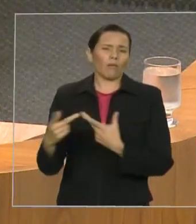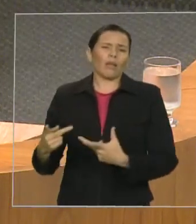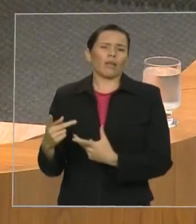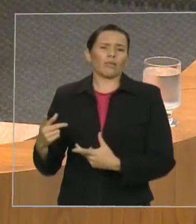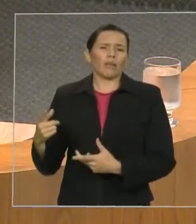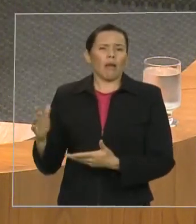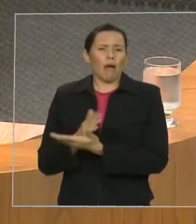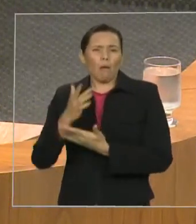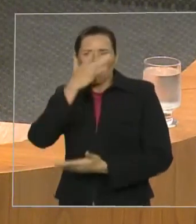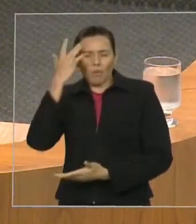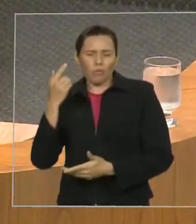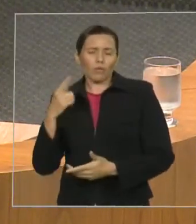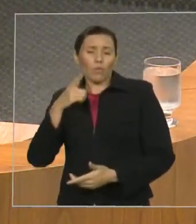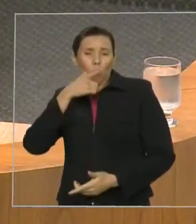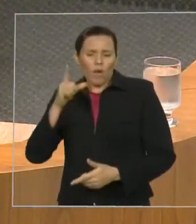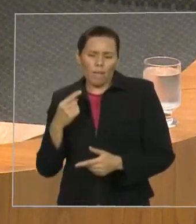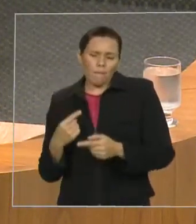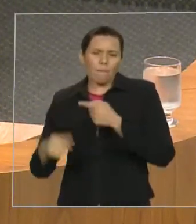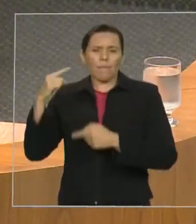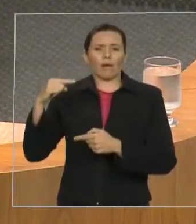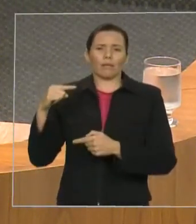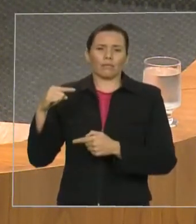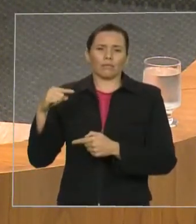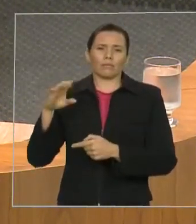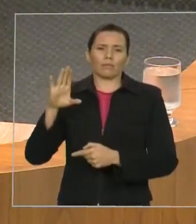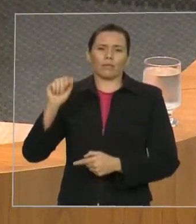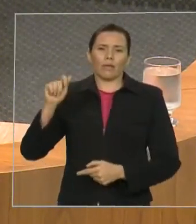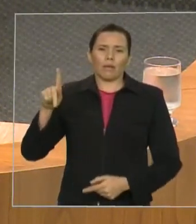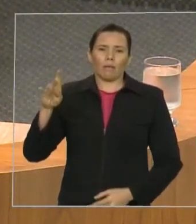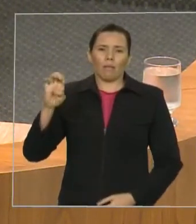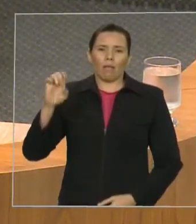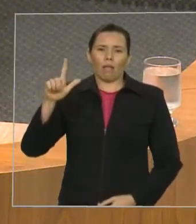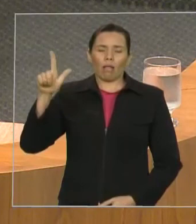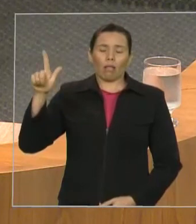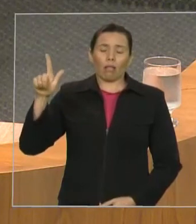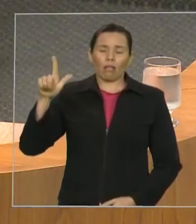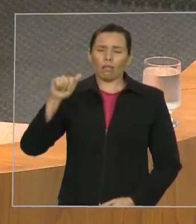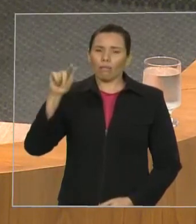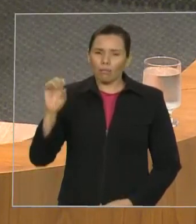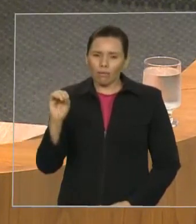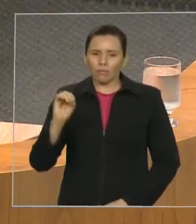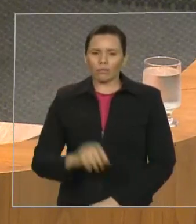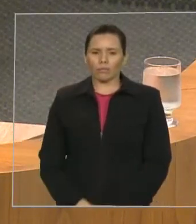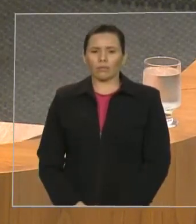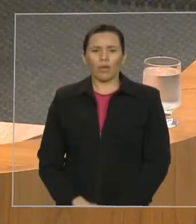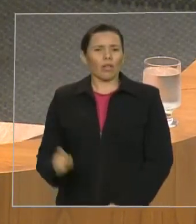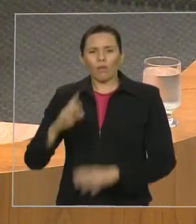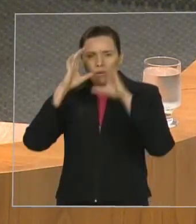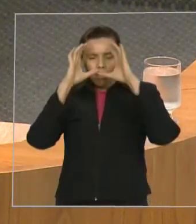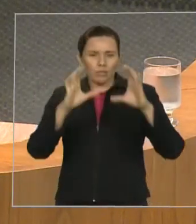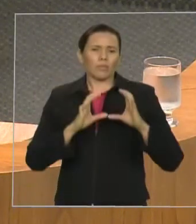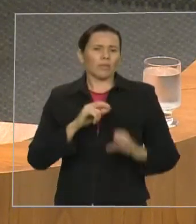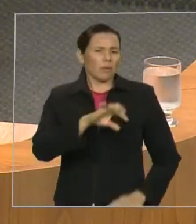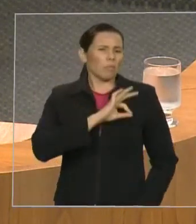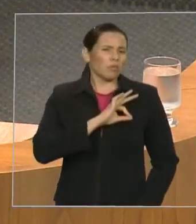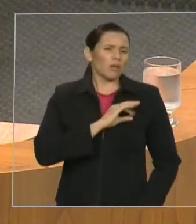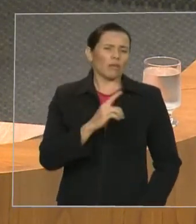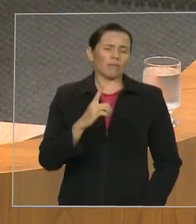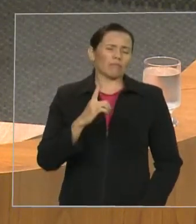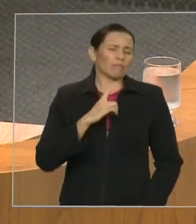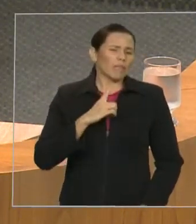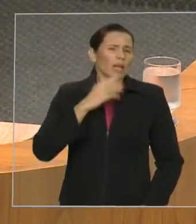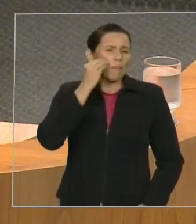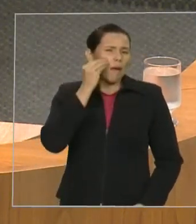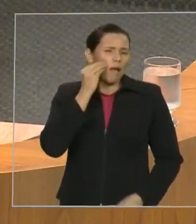Polícia Militar e desrespeitando principalmente praças e oficiais de carreira. Então, meu pronunciamento amanhã de hoje é em defesa